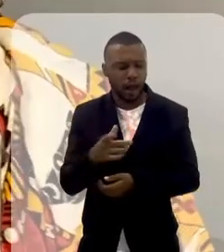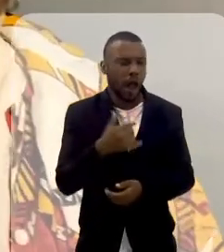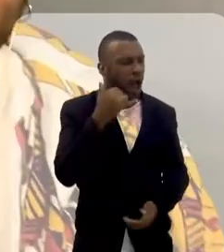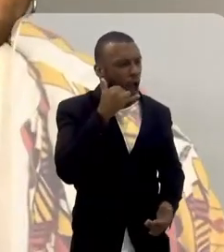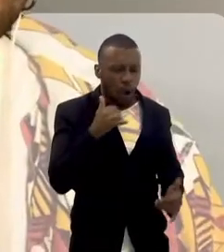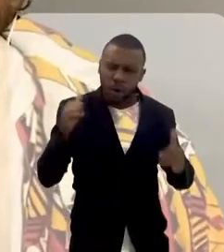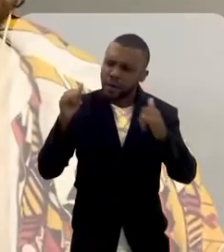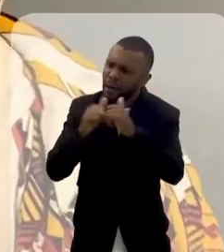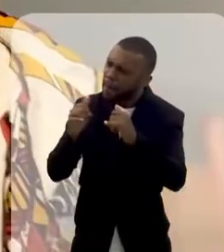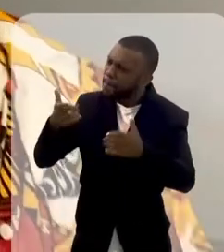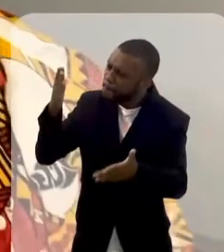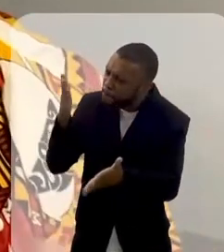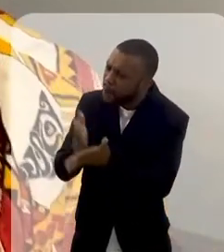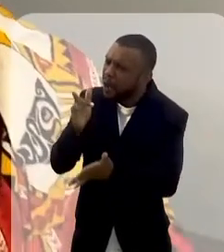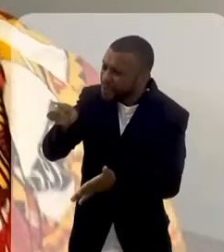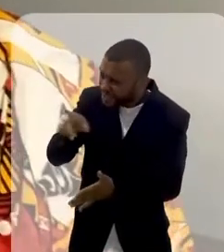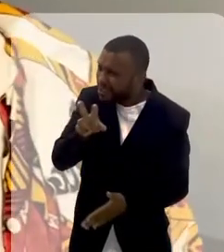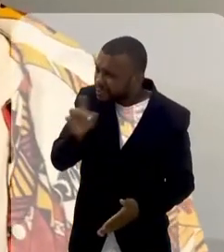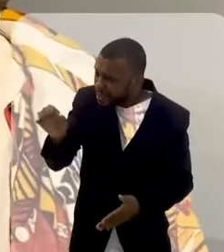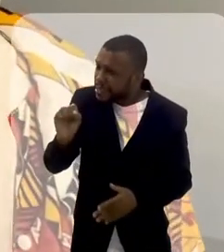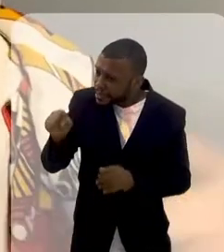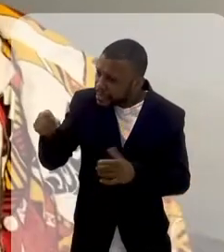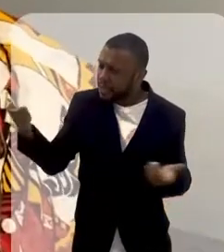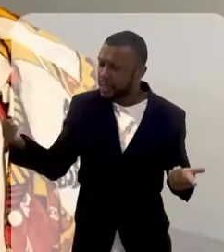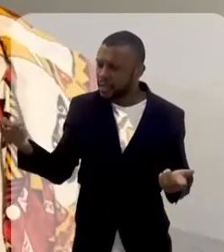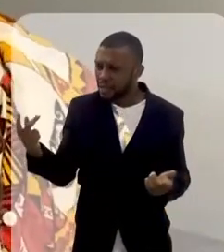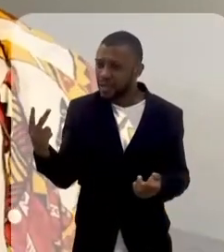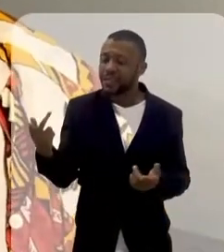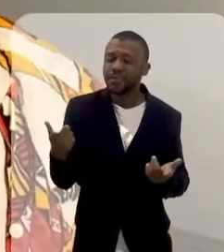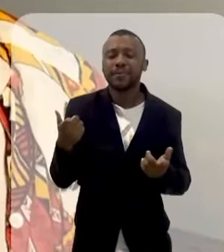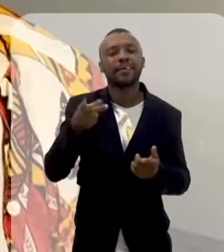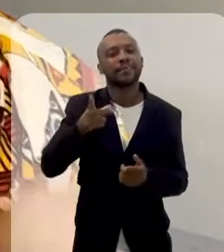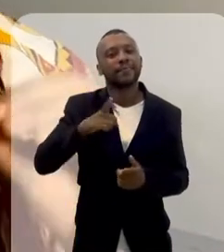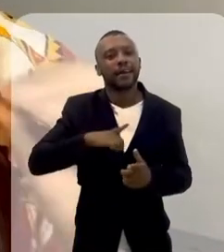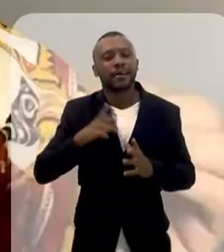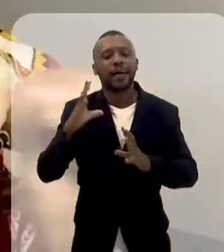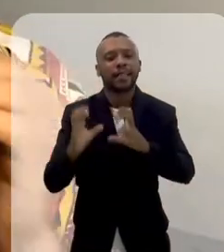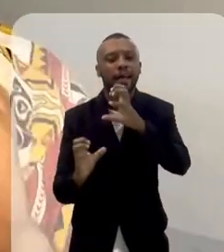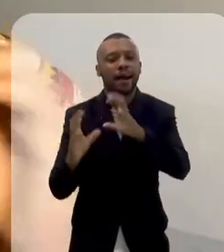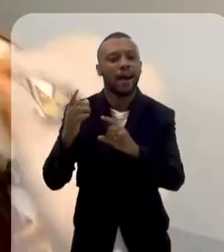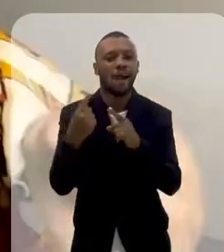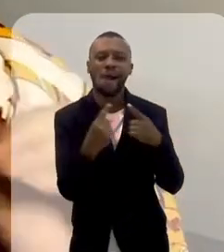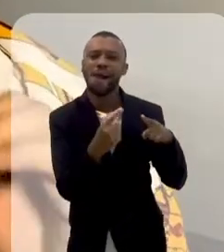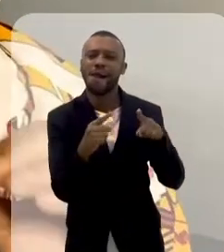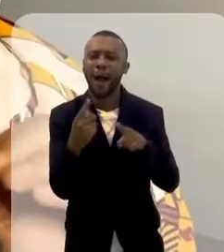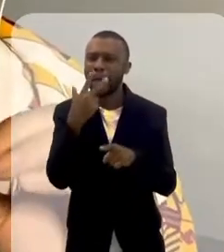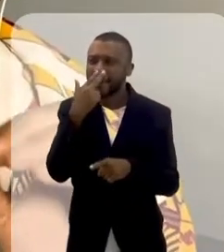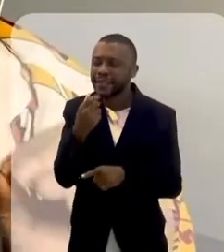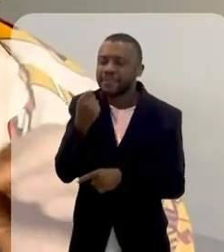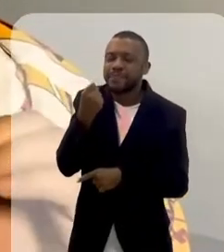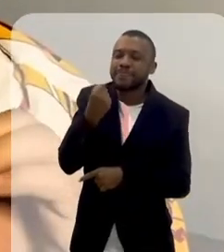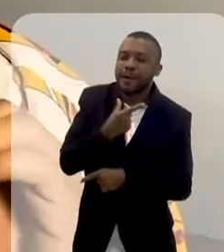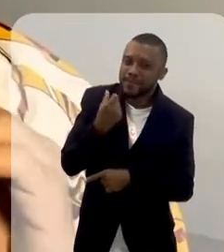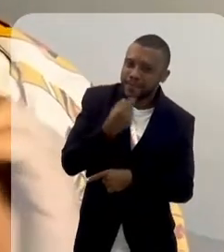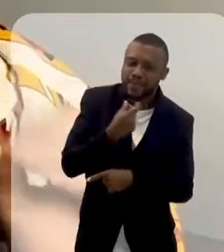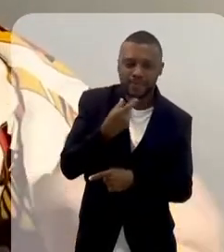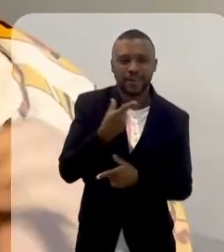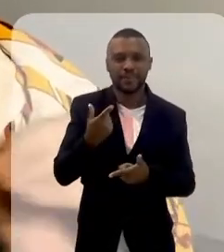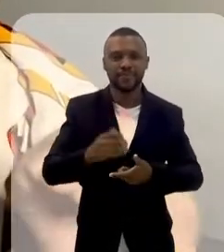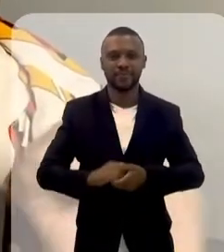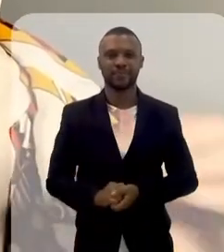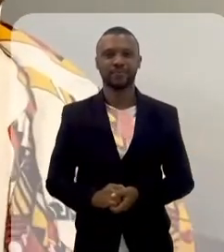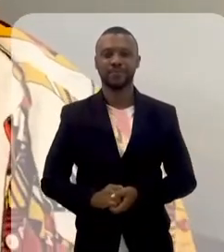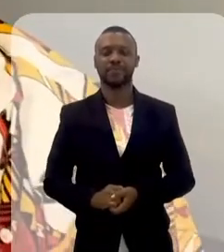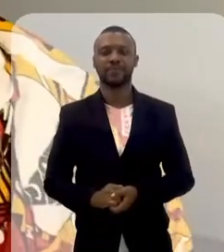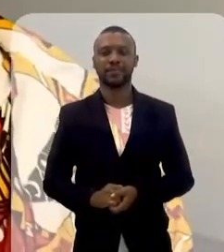minha mãe, você vai sim, que se meu pai tem que ir, se não for um, não vai os dois. Então tem sempre essas alfinetadas que são mais engraçadas